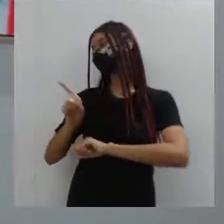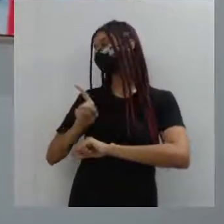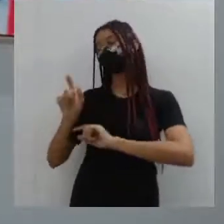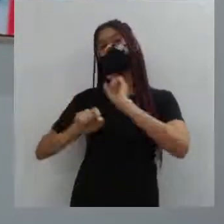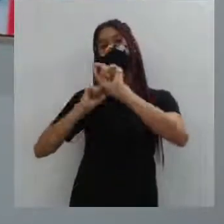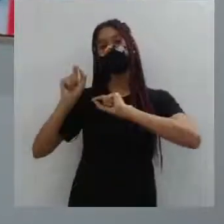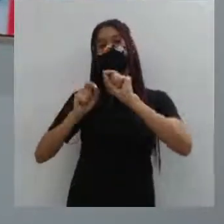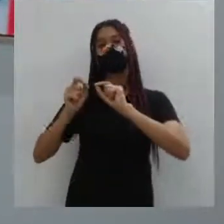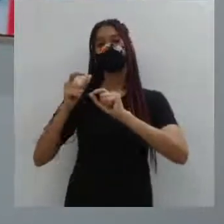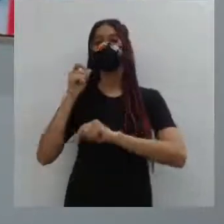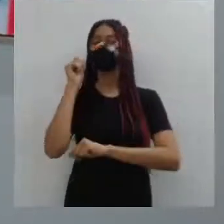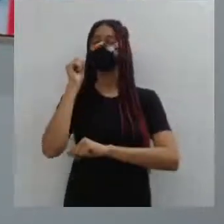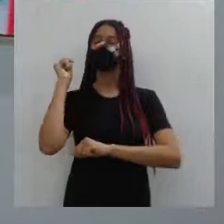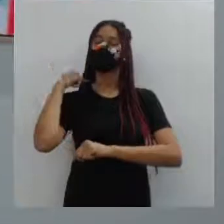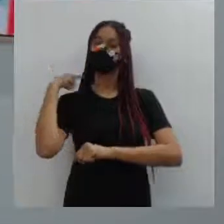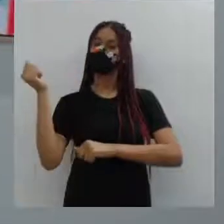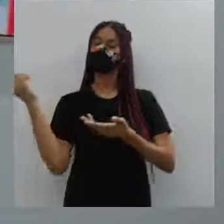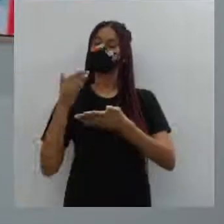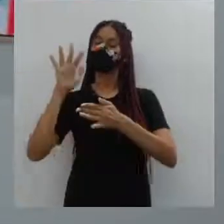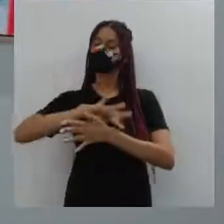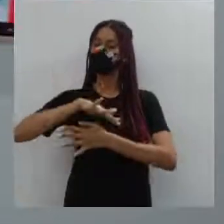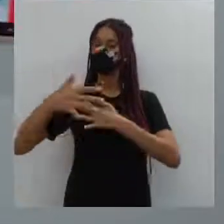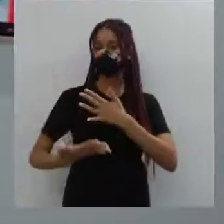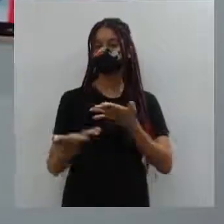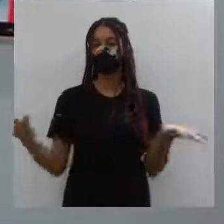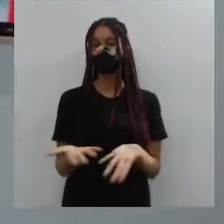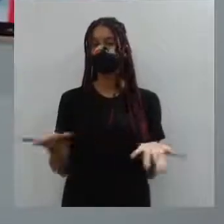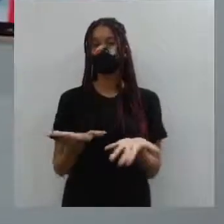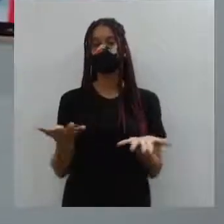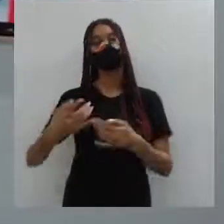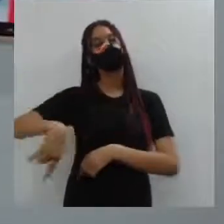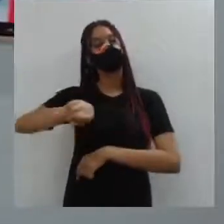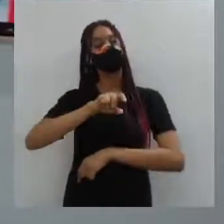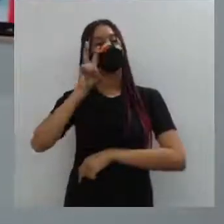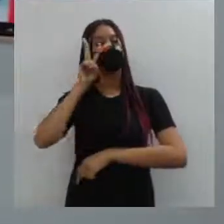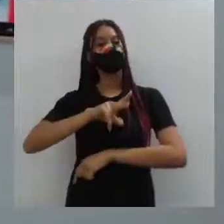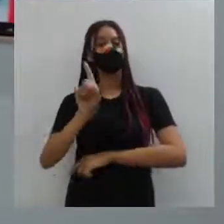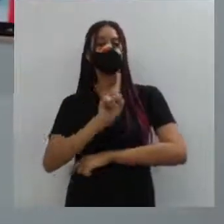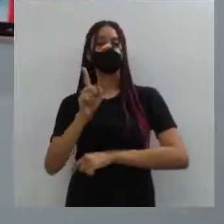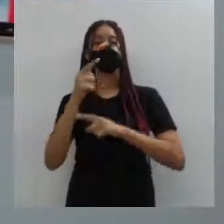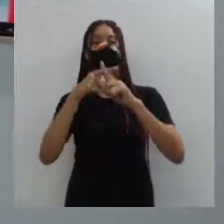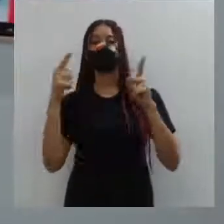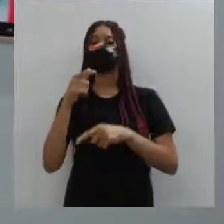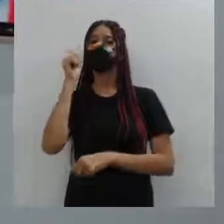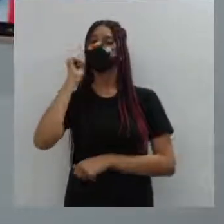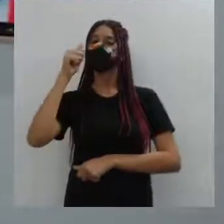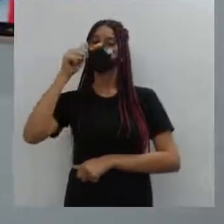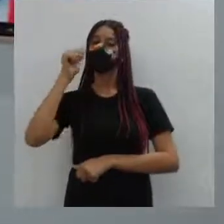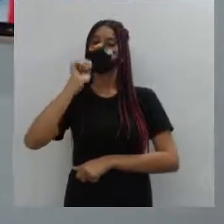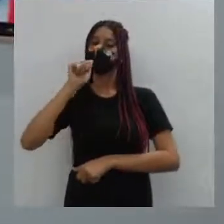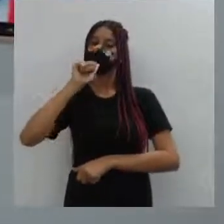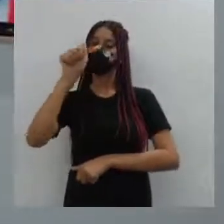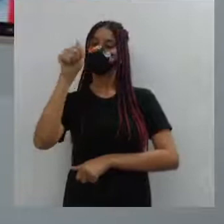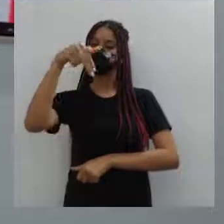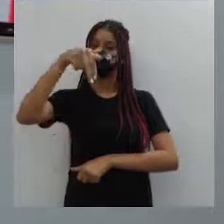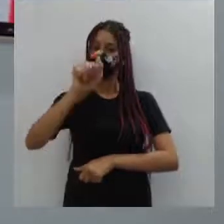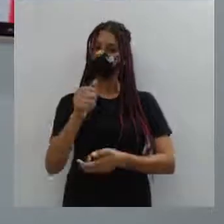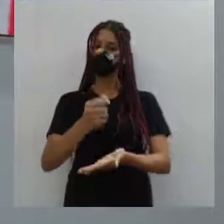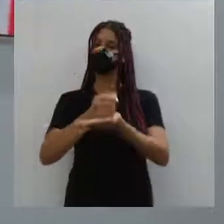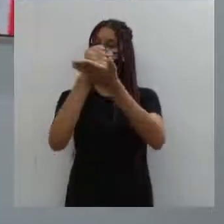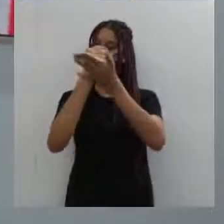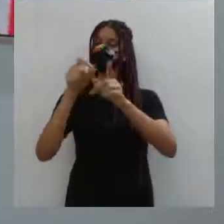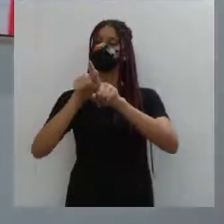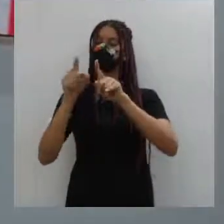Aline está fazendo a transcrição para vocês no ato e vocês não estão vendo, mas a Aninha está dando um apoio técnico, tá bom? Não esquece,